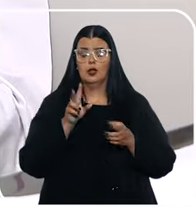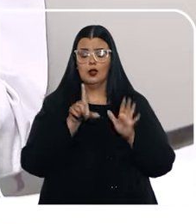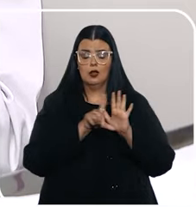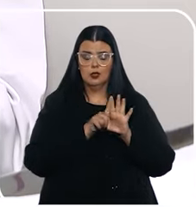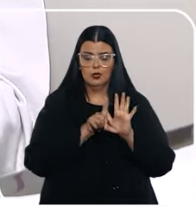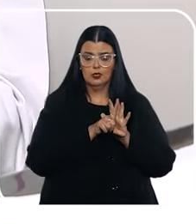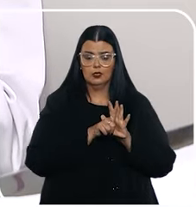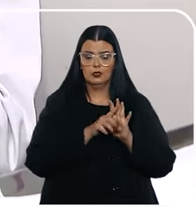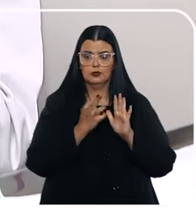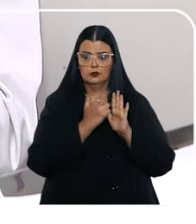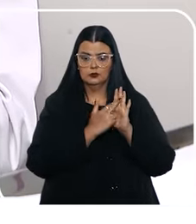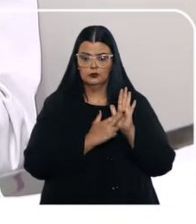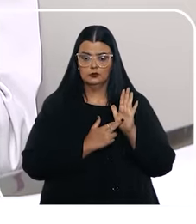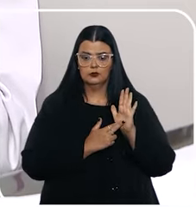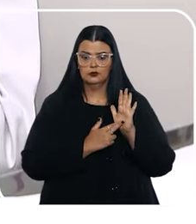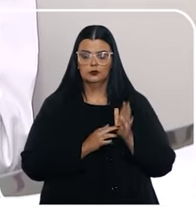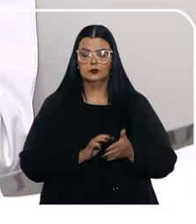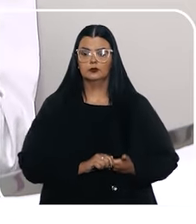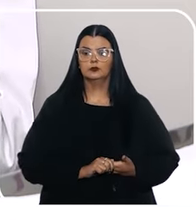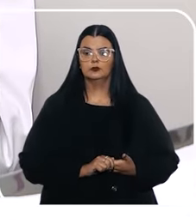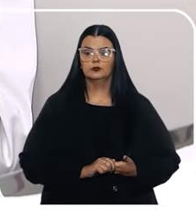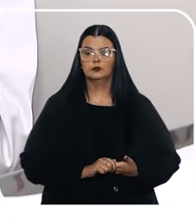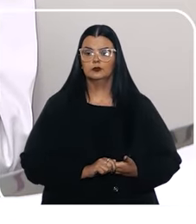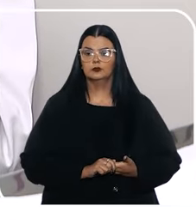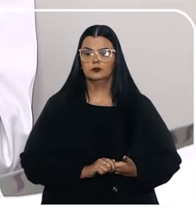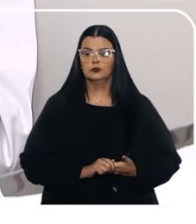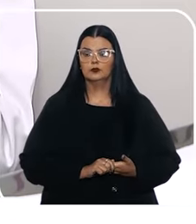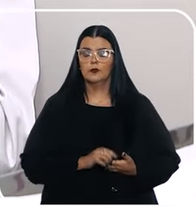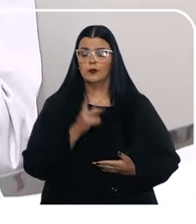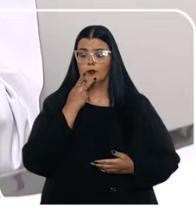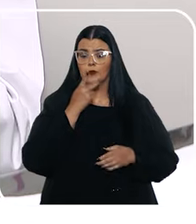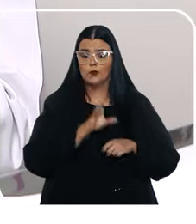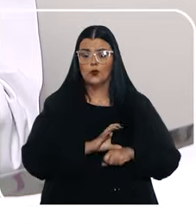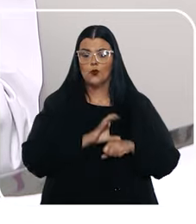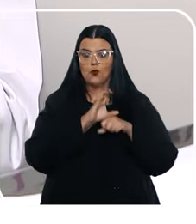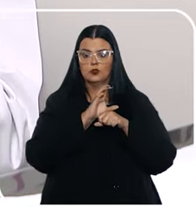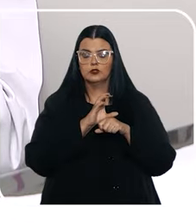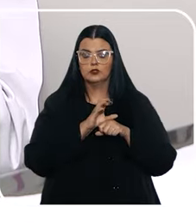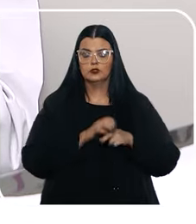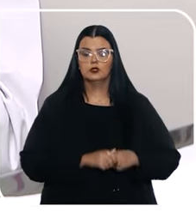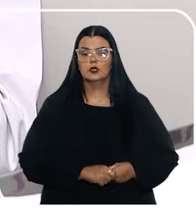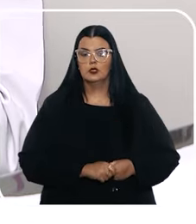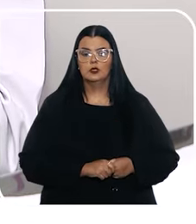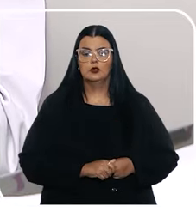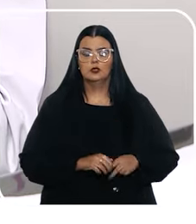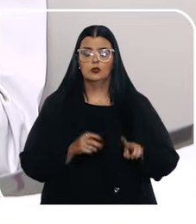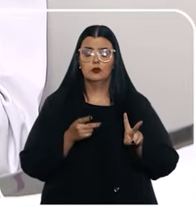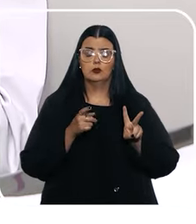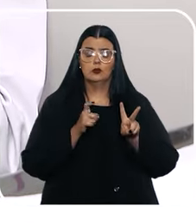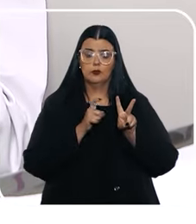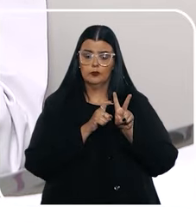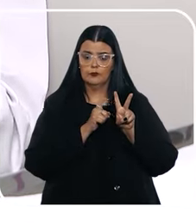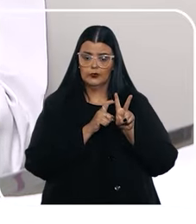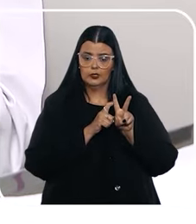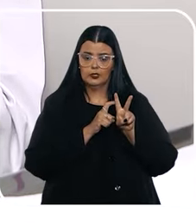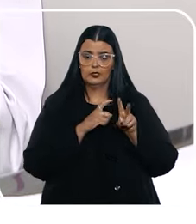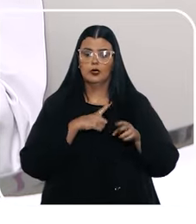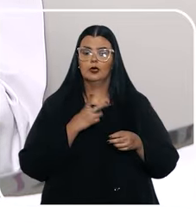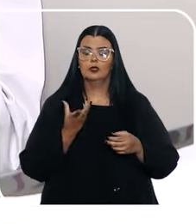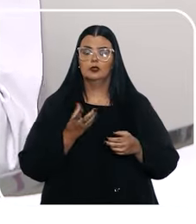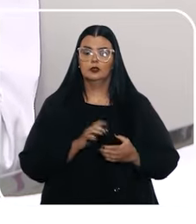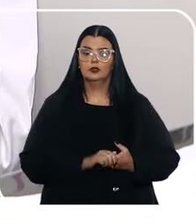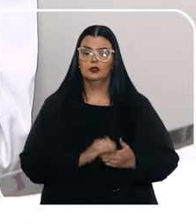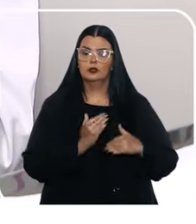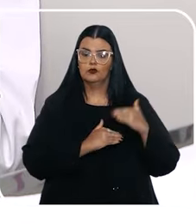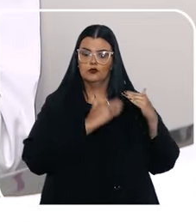resolução, uma lei, algum tipo de normativa. E o Conselho de Veterinária tem caminhado conjuntamente